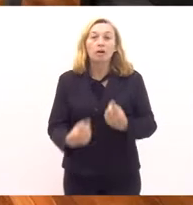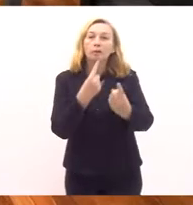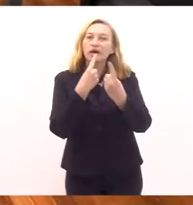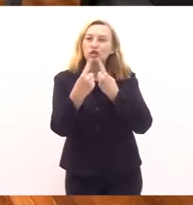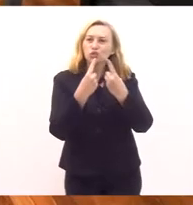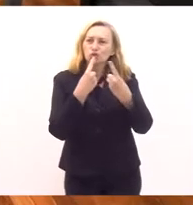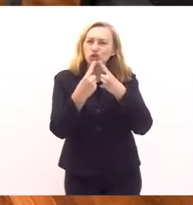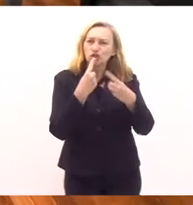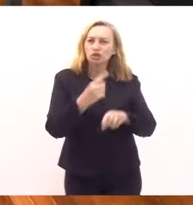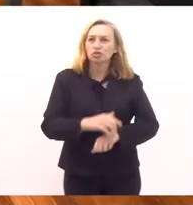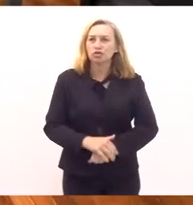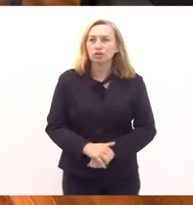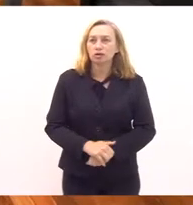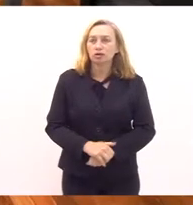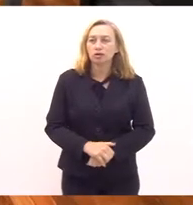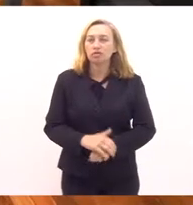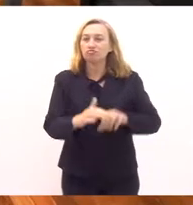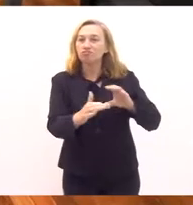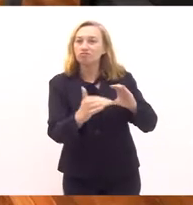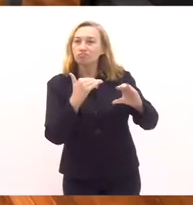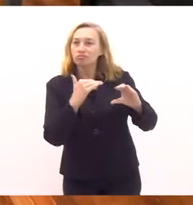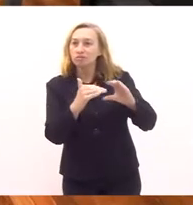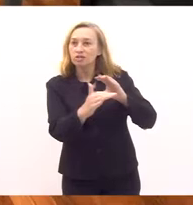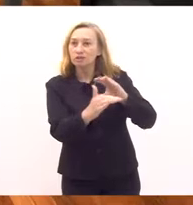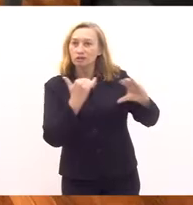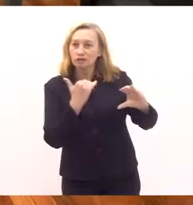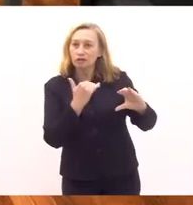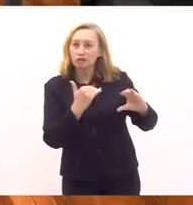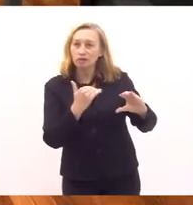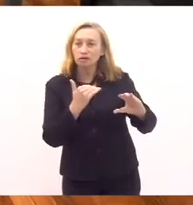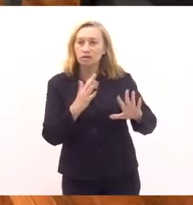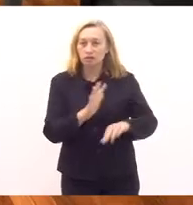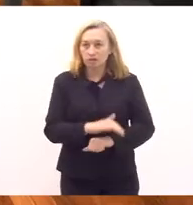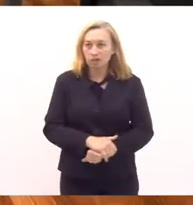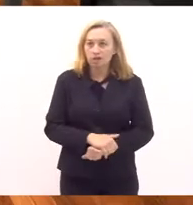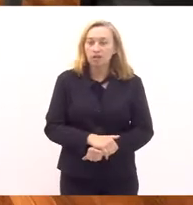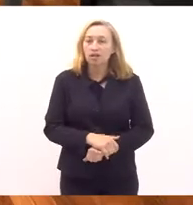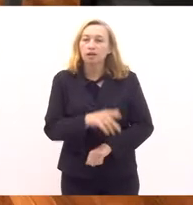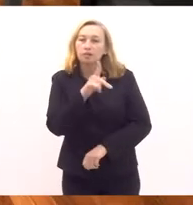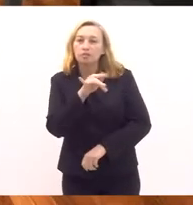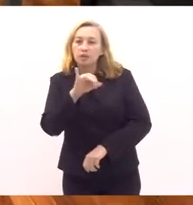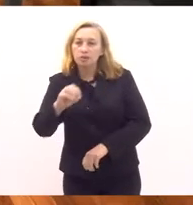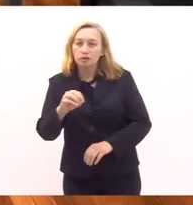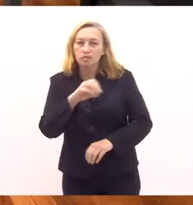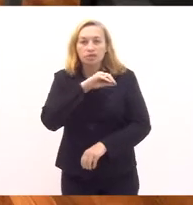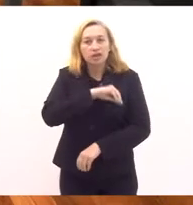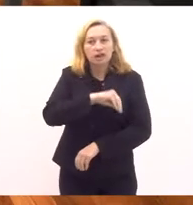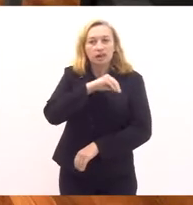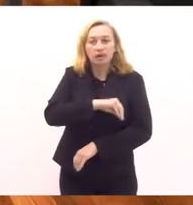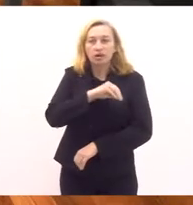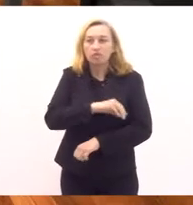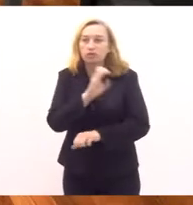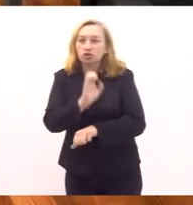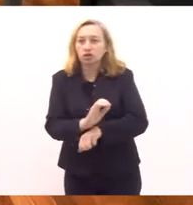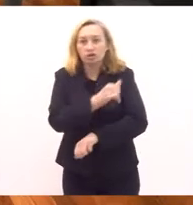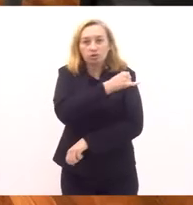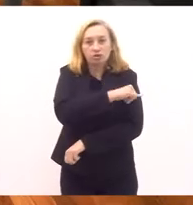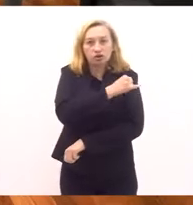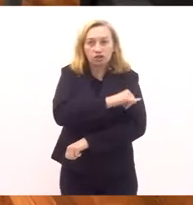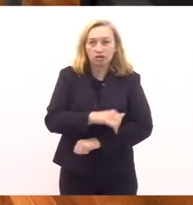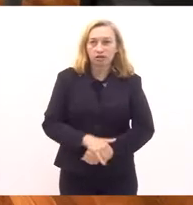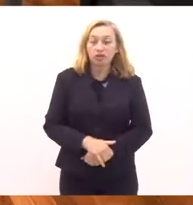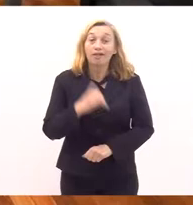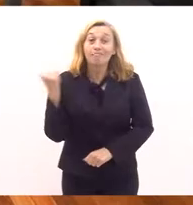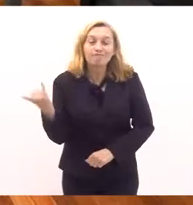discutir o envio da mensagem contendo o piso salarial regional aqui do Estado do Rio de Janeiro,